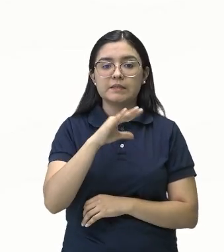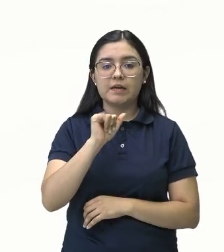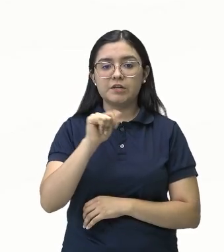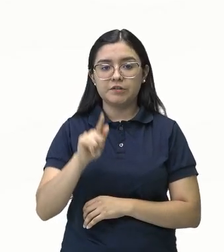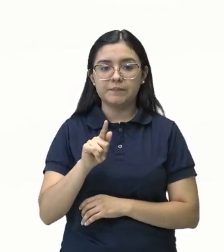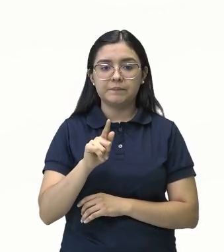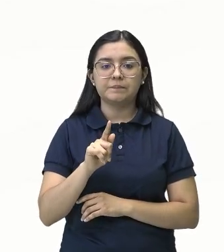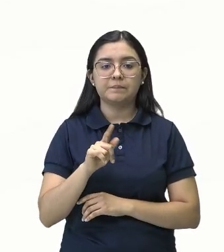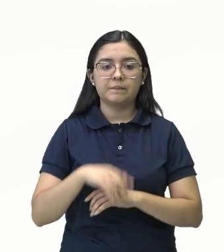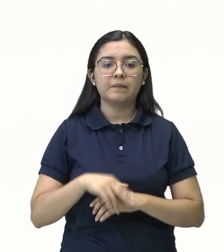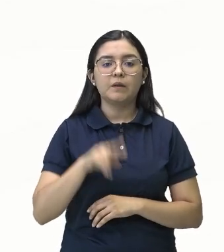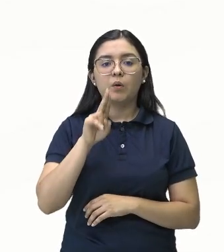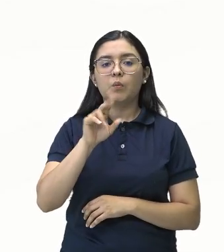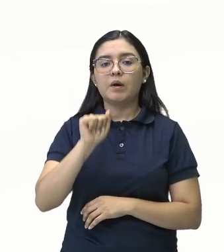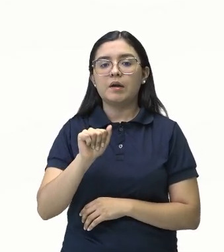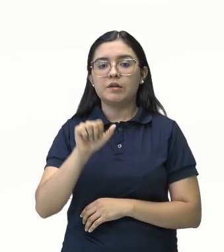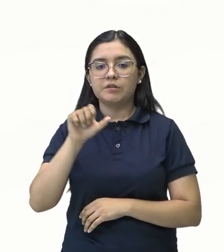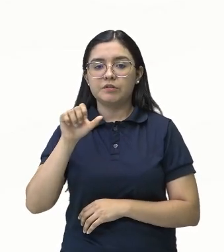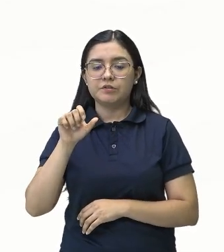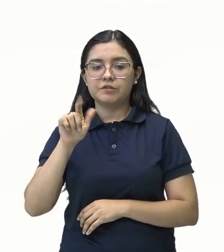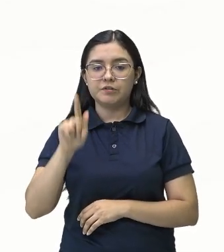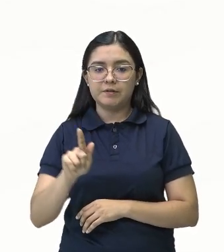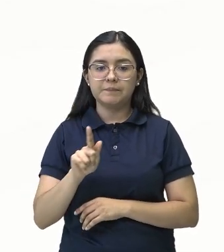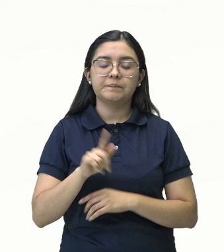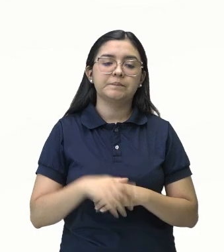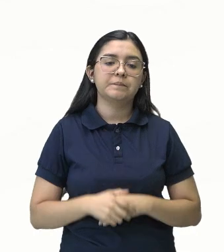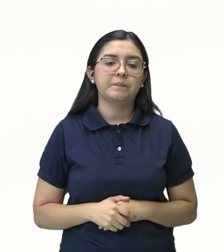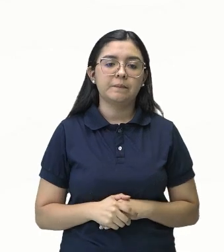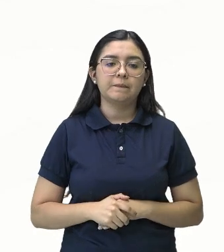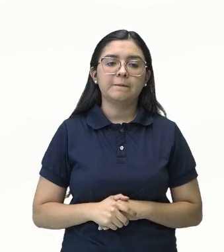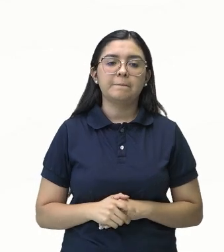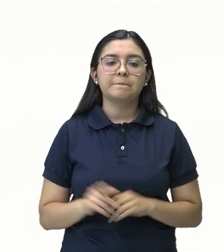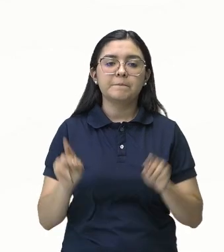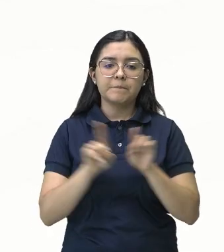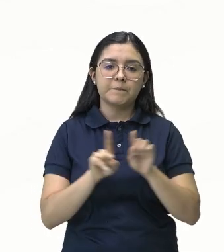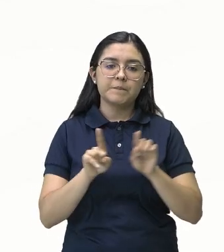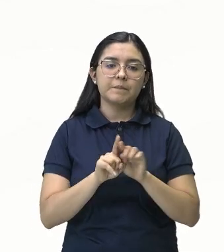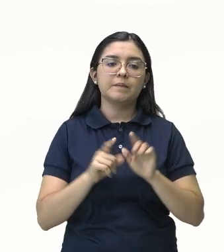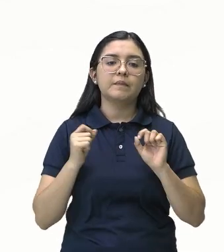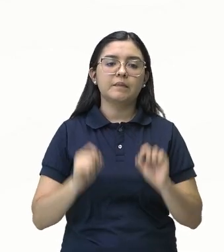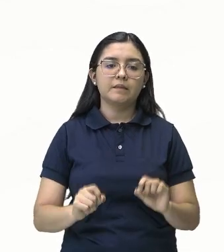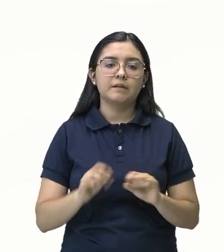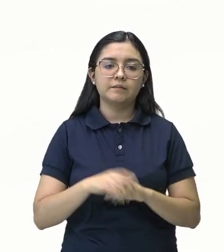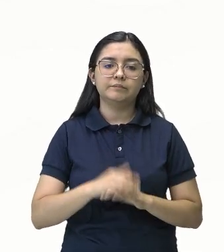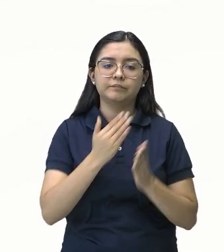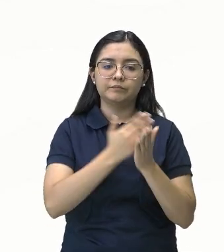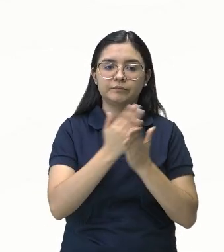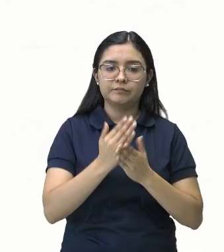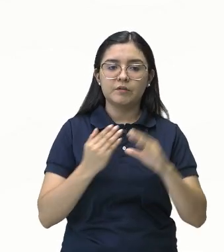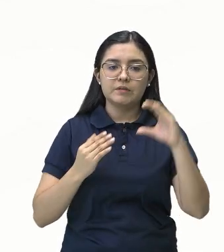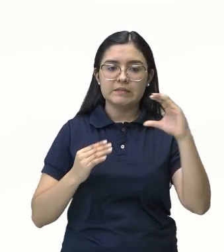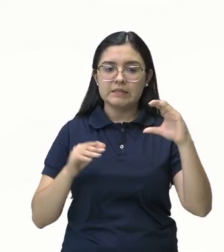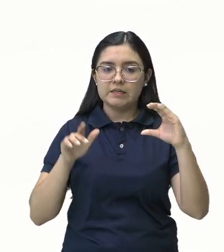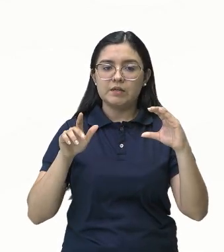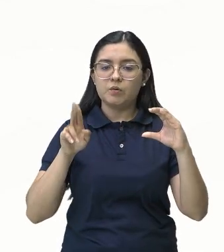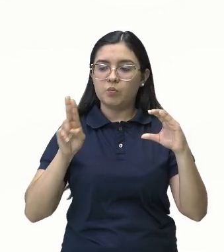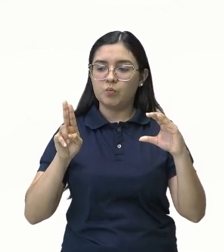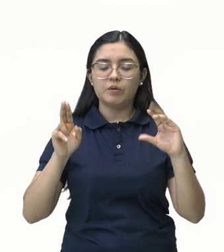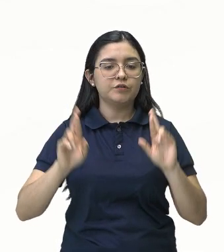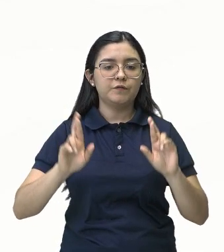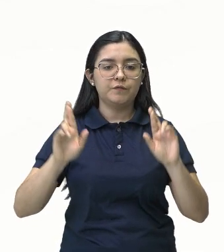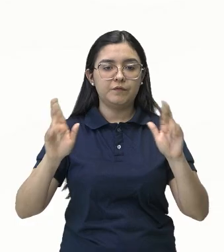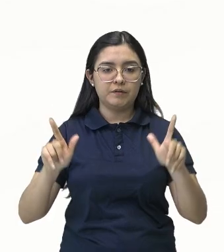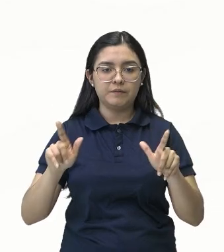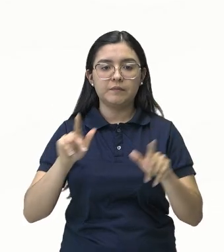CAG, UAG. Nós temos exatamente aqui o início, né, da mudança dessa base, que vai